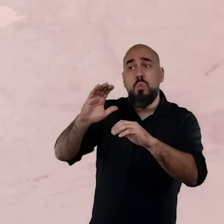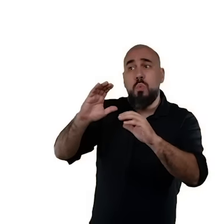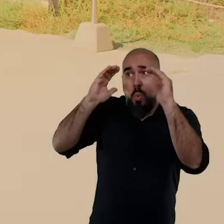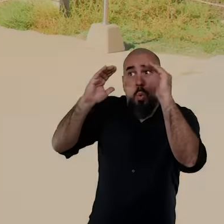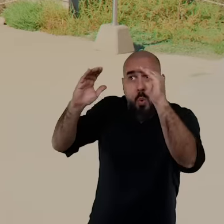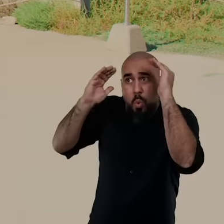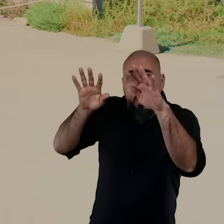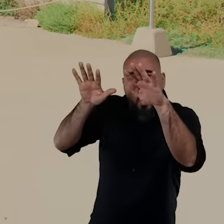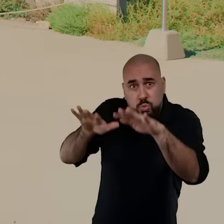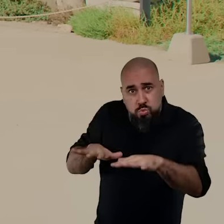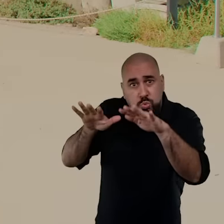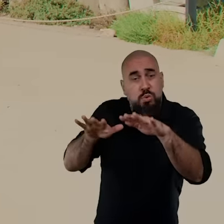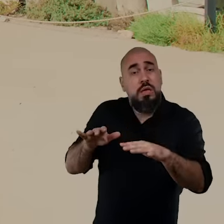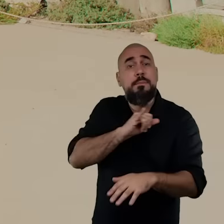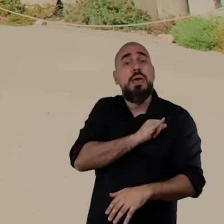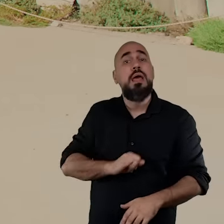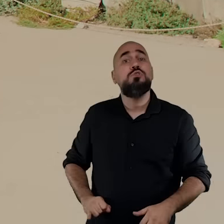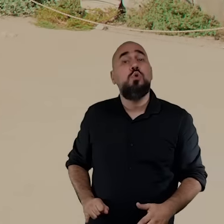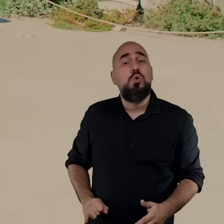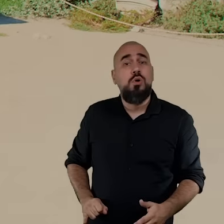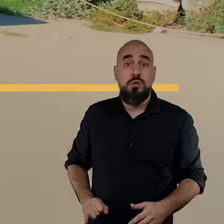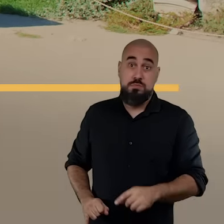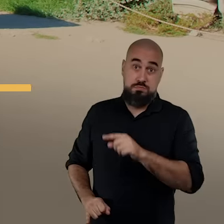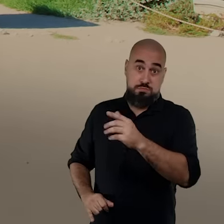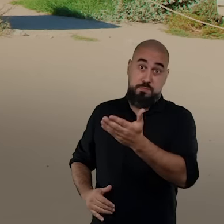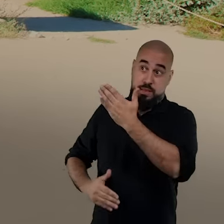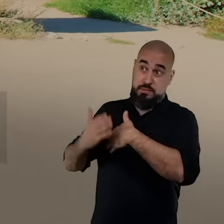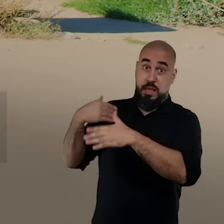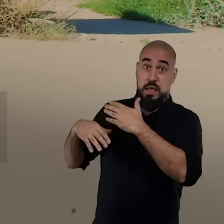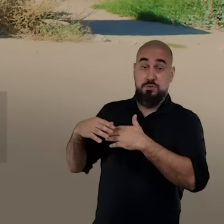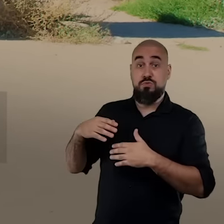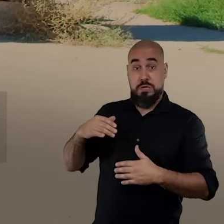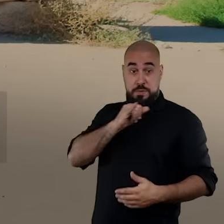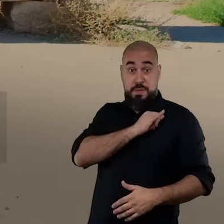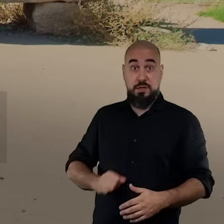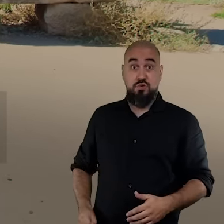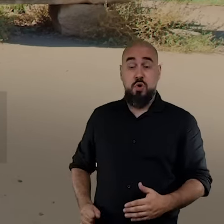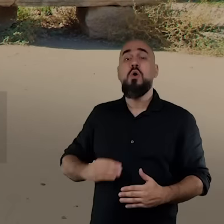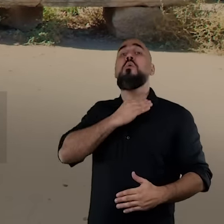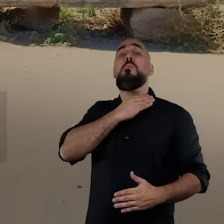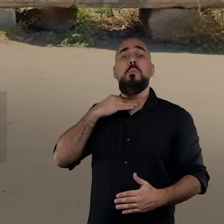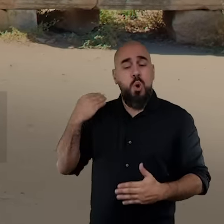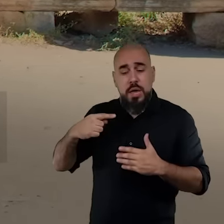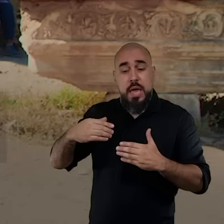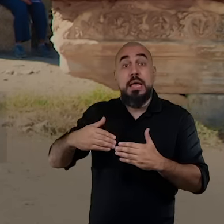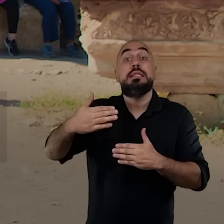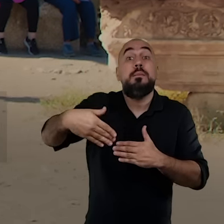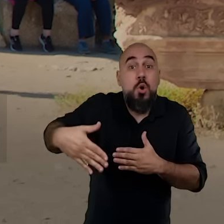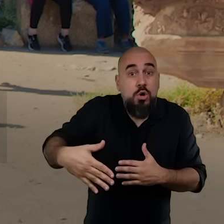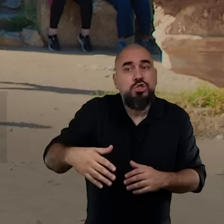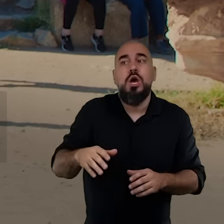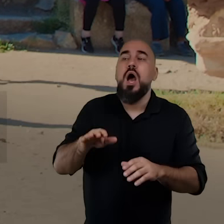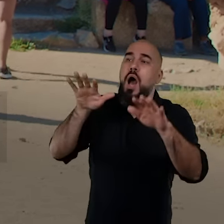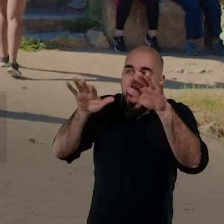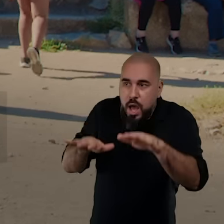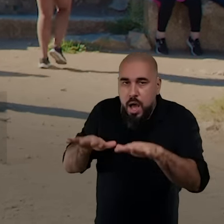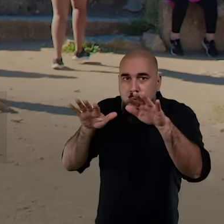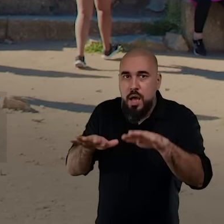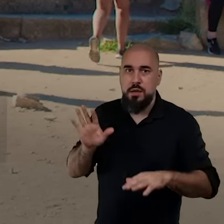época o imperador só era adorado como Deus após a sua morte. Porém, Domiciano queria ser